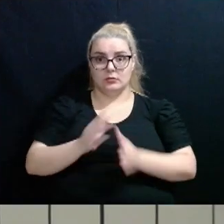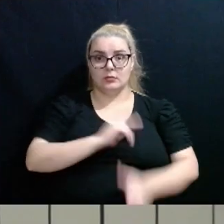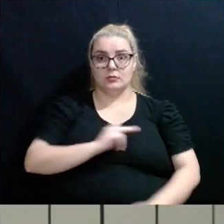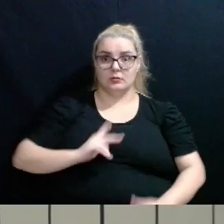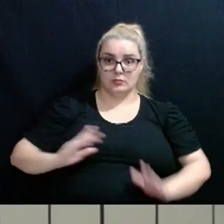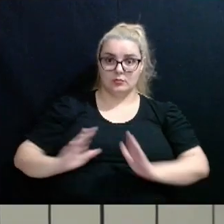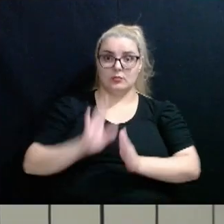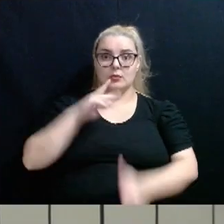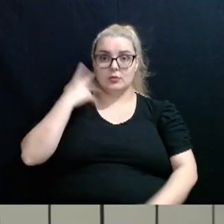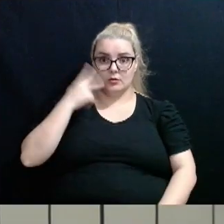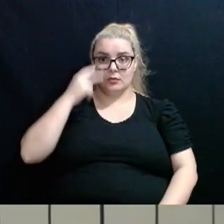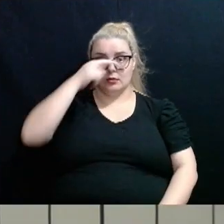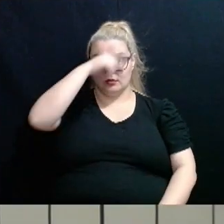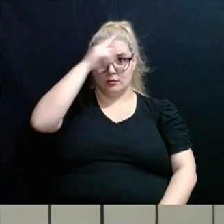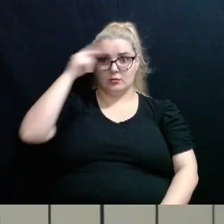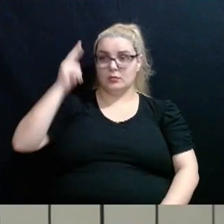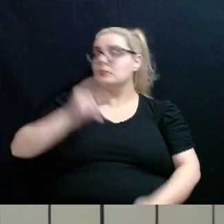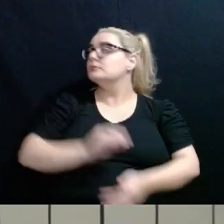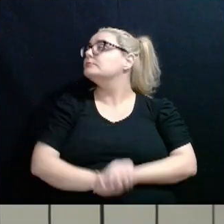Nick Schneider.